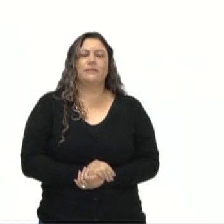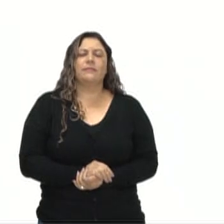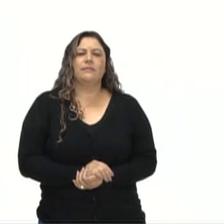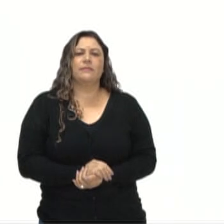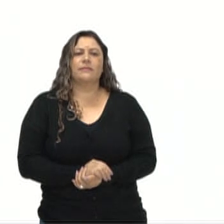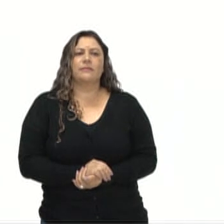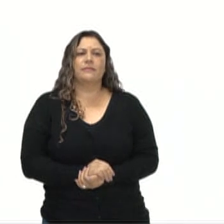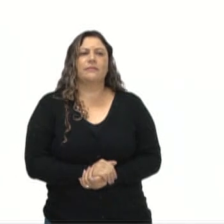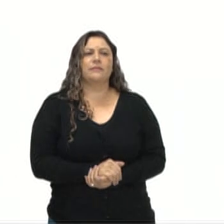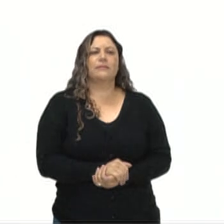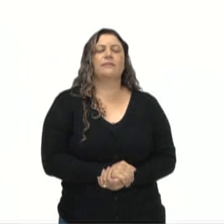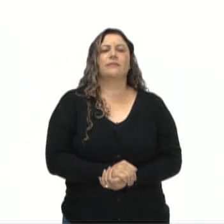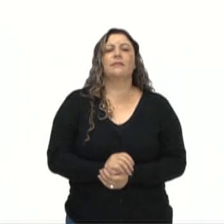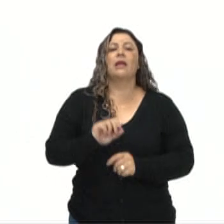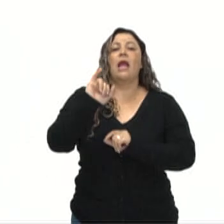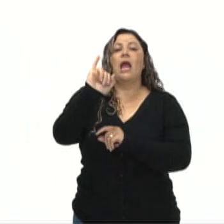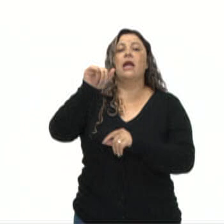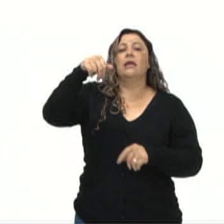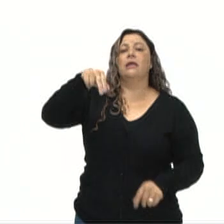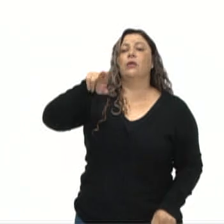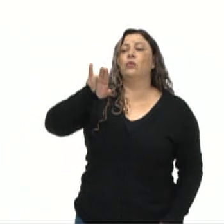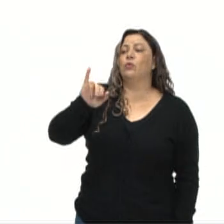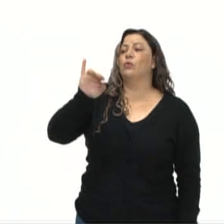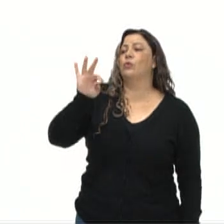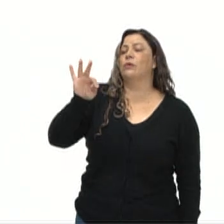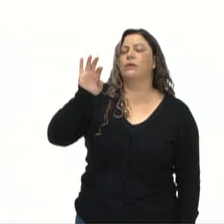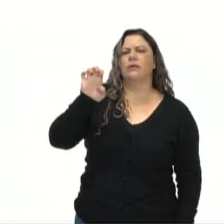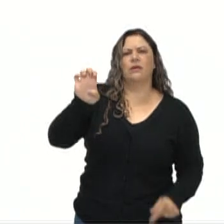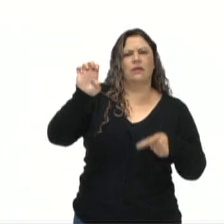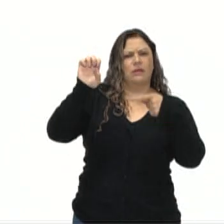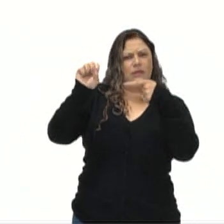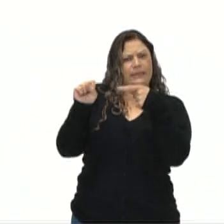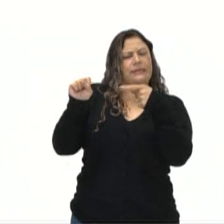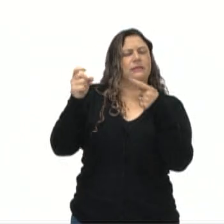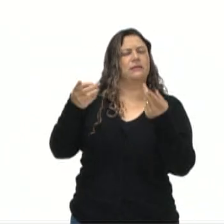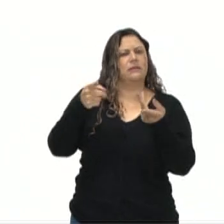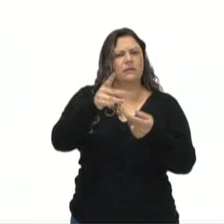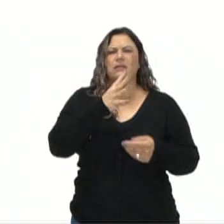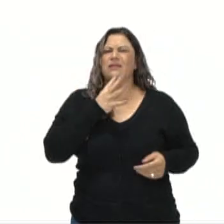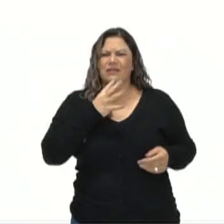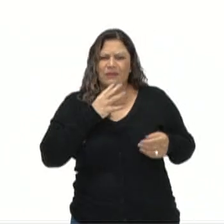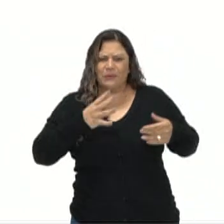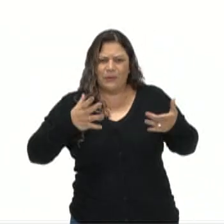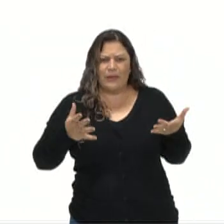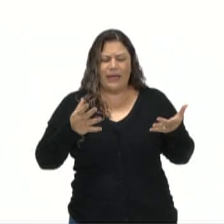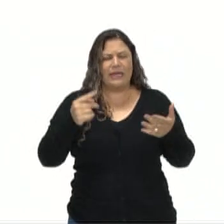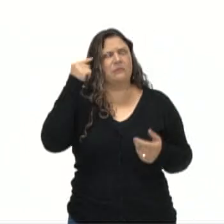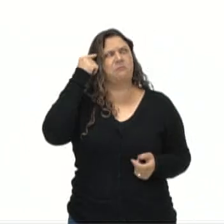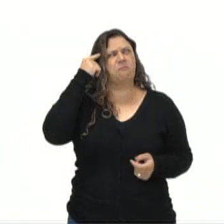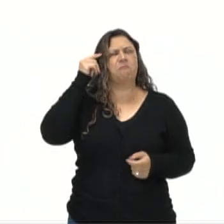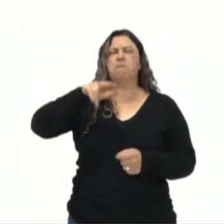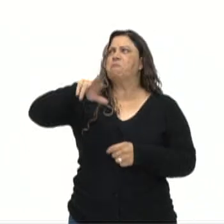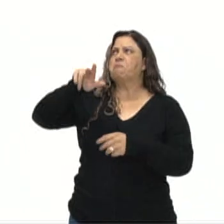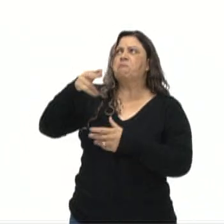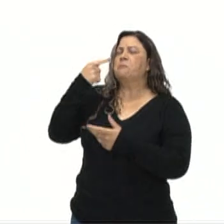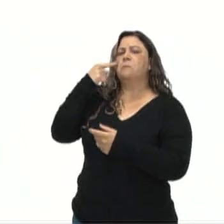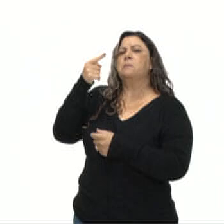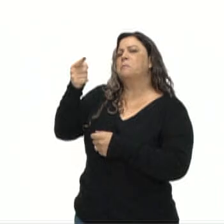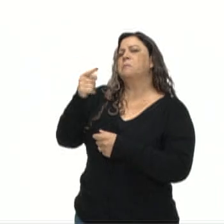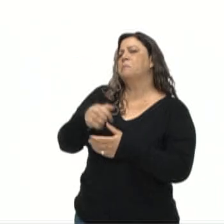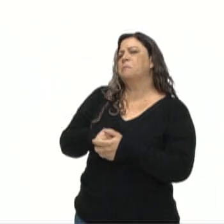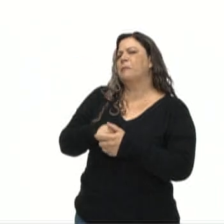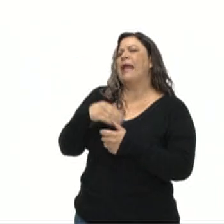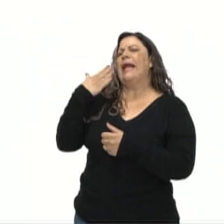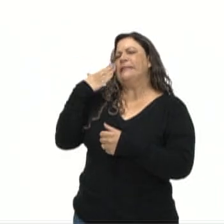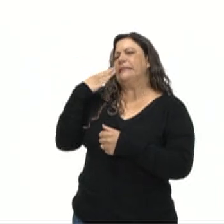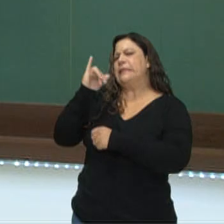A questão dos Inuits. Já ouviu falar? Mas você pode não pensar que não ouviu, mas você já ouviu aquela iglu? Já